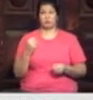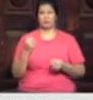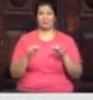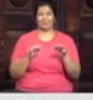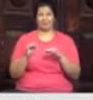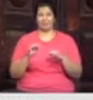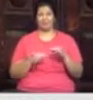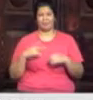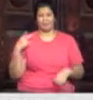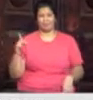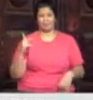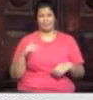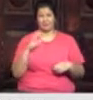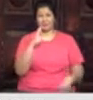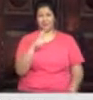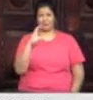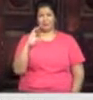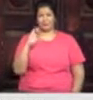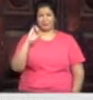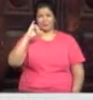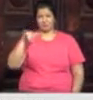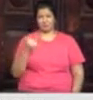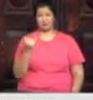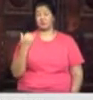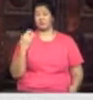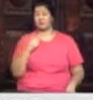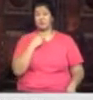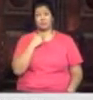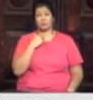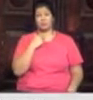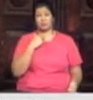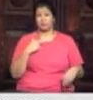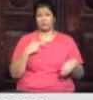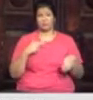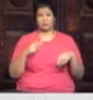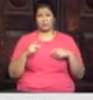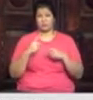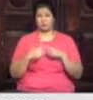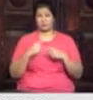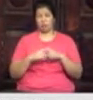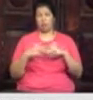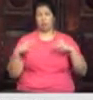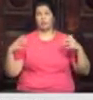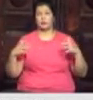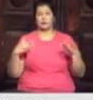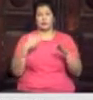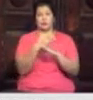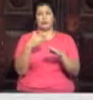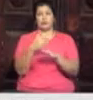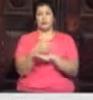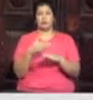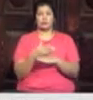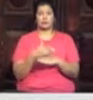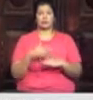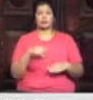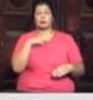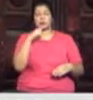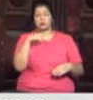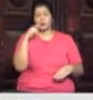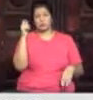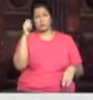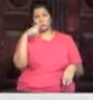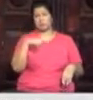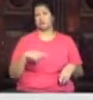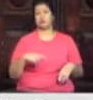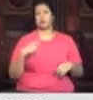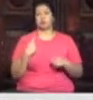da Fundação CCERJ no fomento ao ensino superior, porque amplia as possibilidades de acesso ao ensino superior, com a